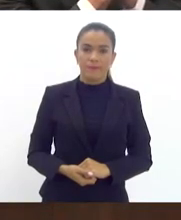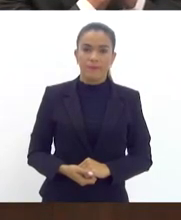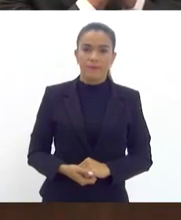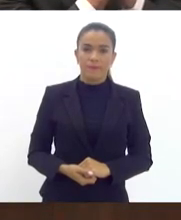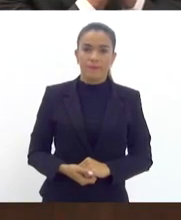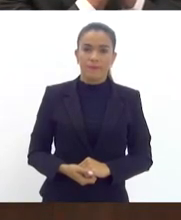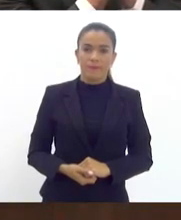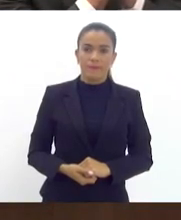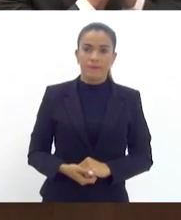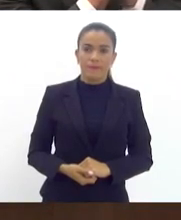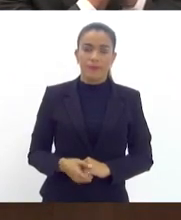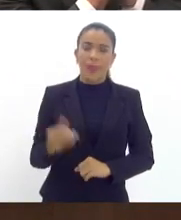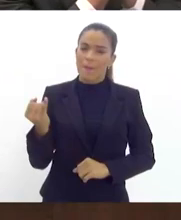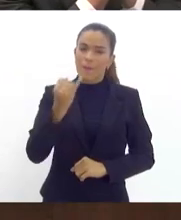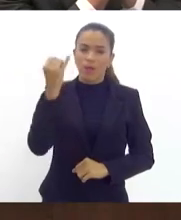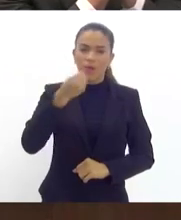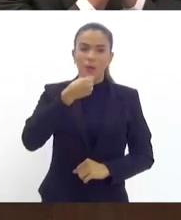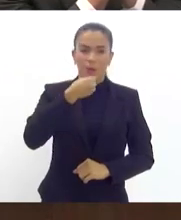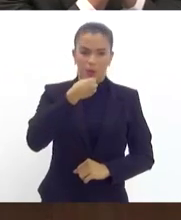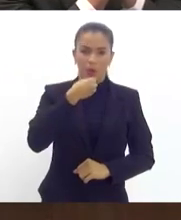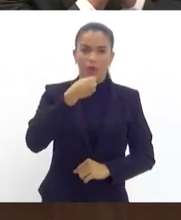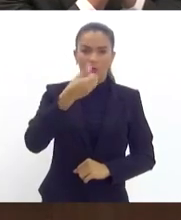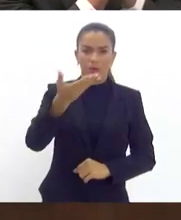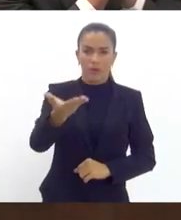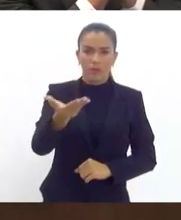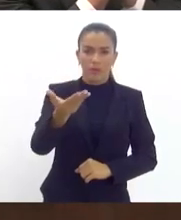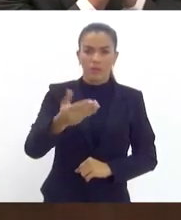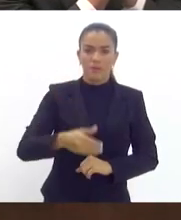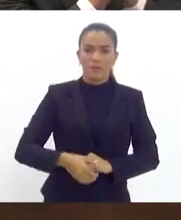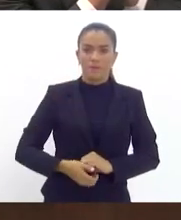importante levar o microfone aí só um segundo